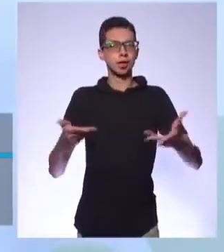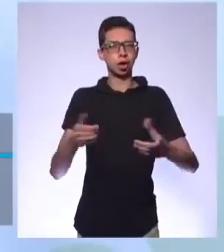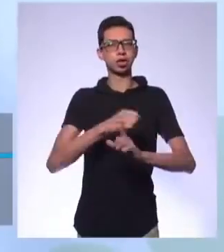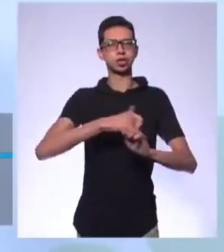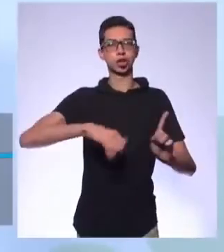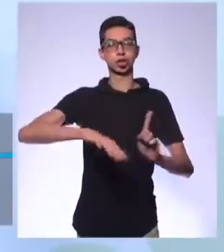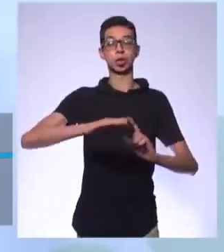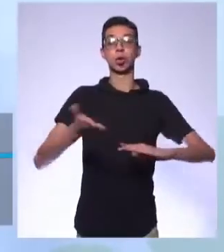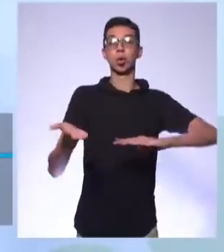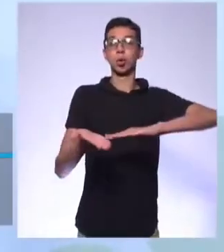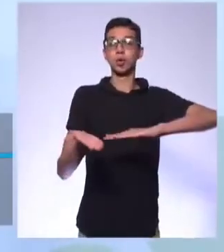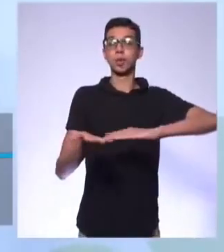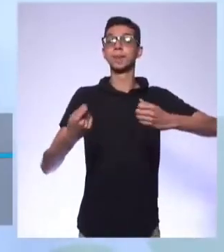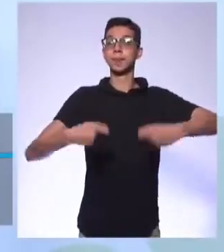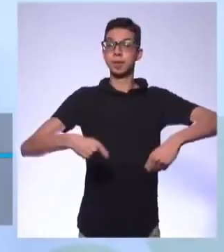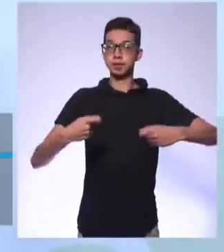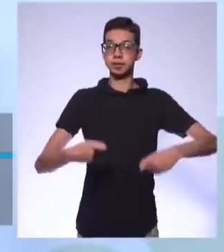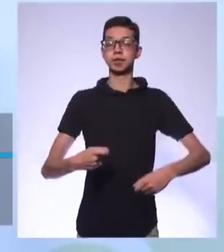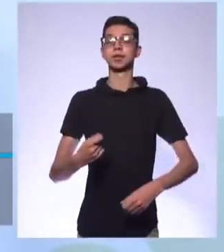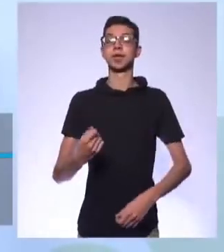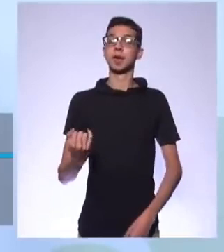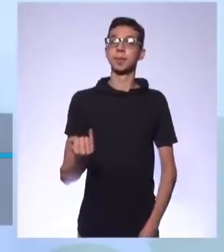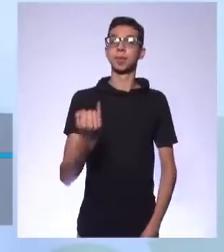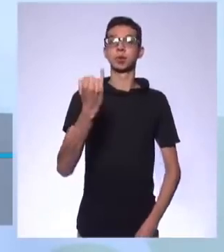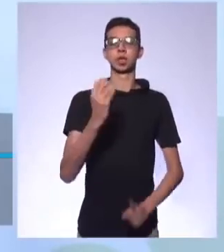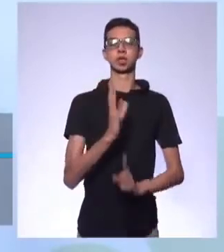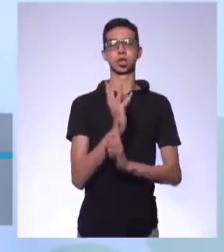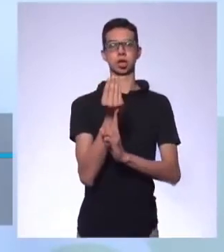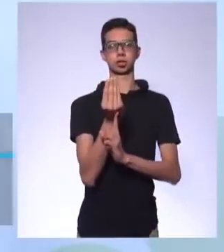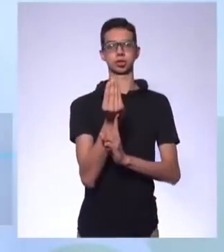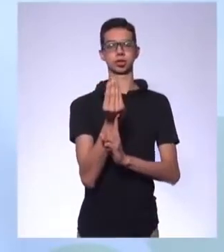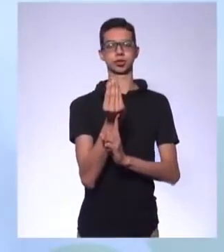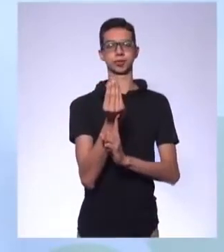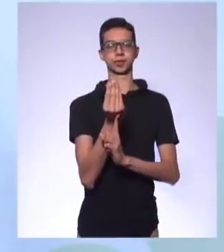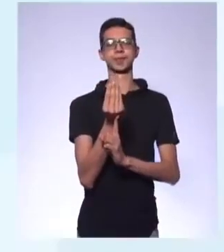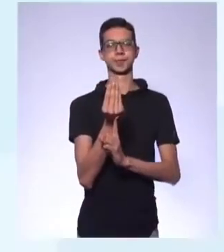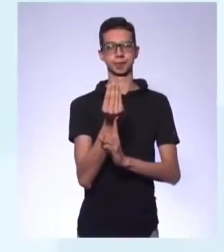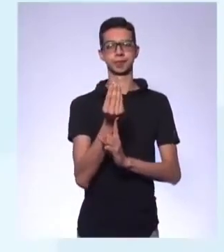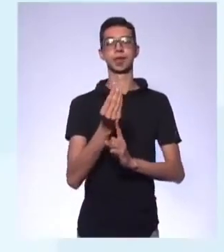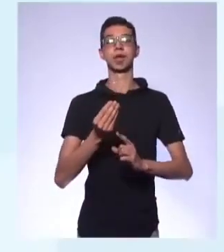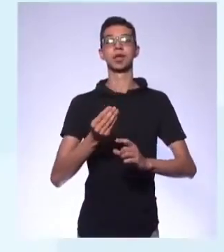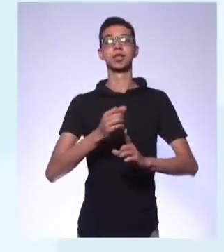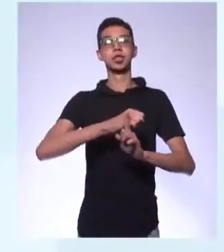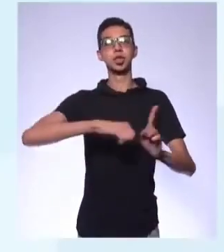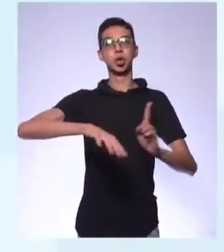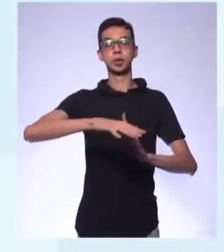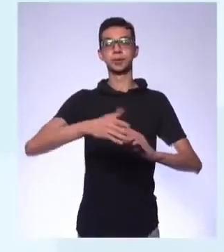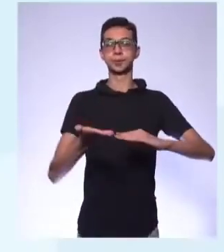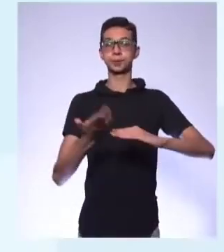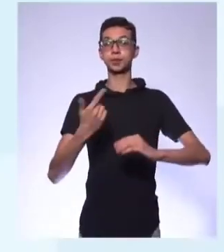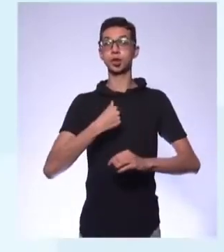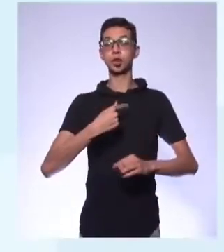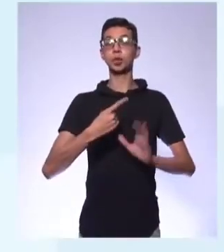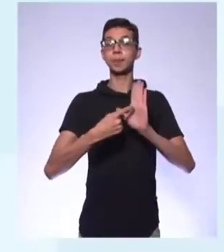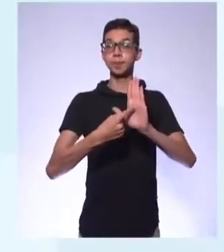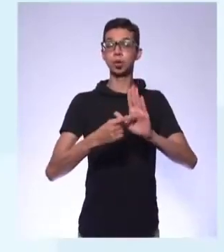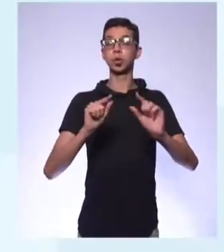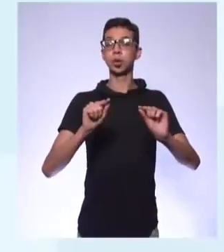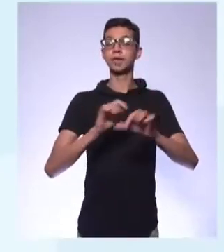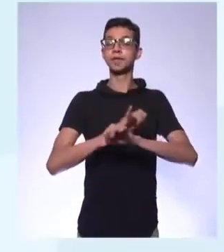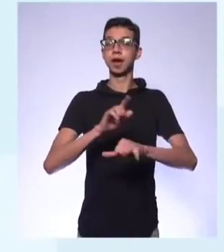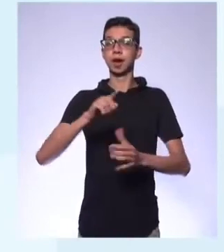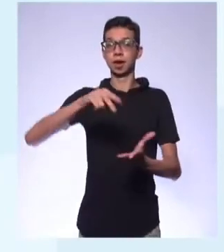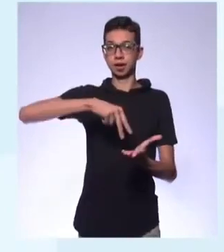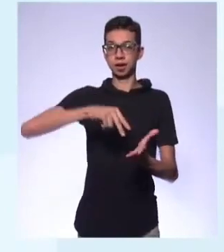resgatado o valor da arte na sociedade contemporânea. Vou indicar um livro aqui, que é do Bauman, que é Vida para Consumo, que tem a ver com tudo